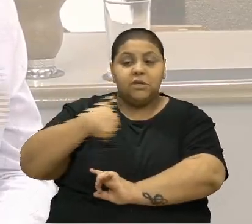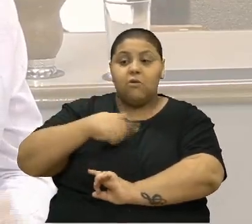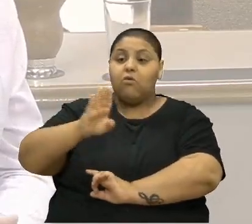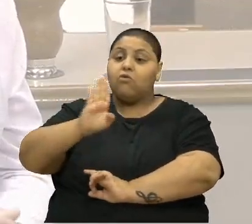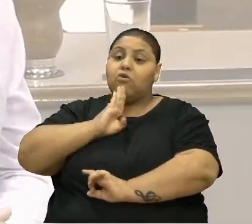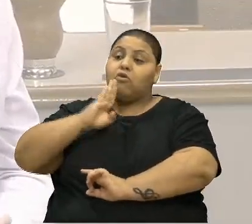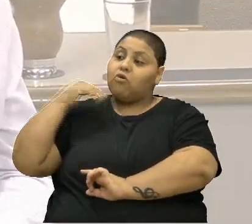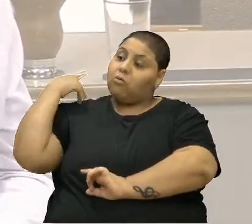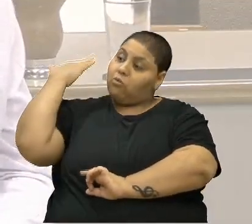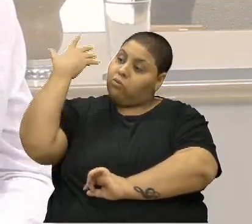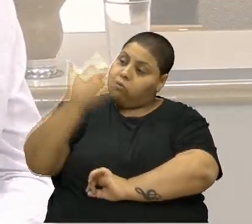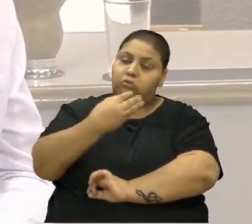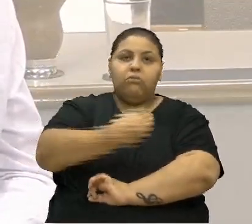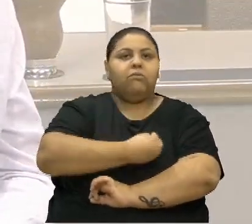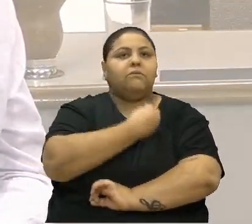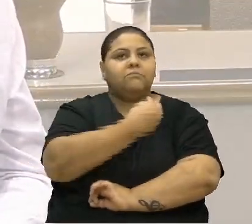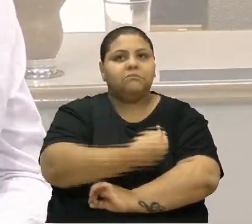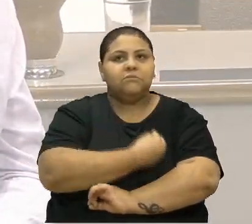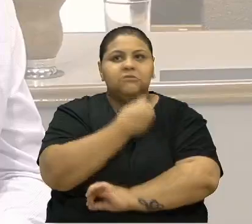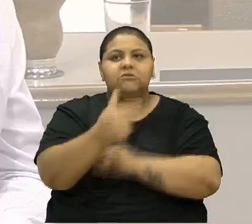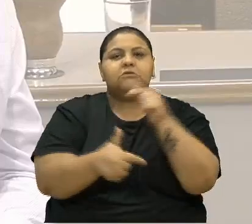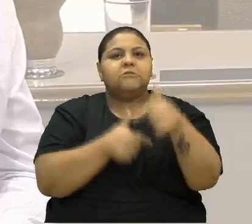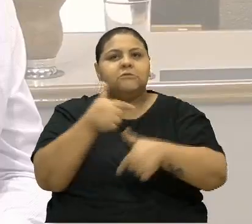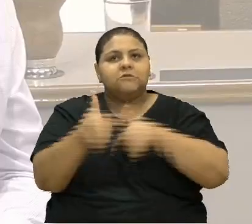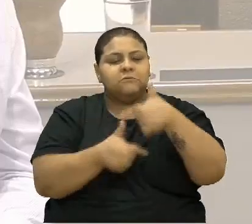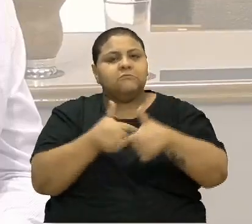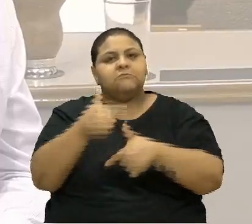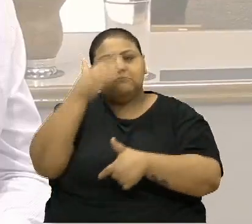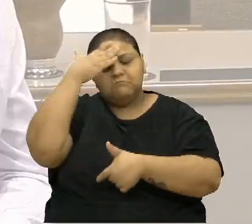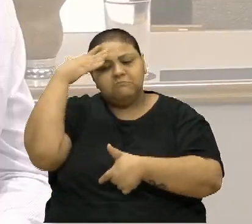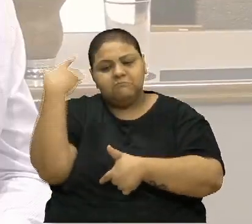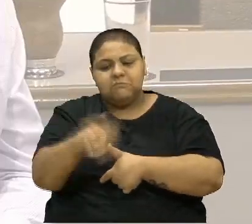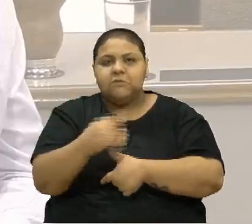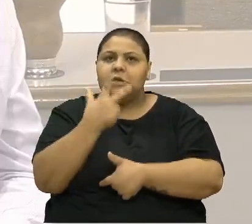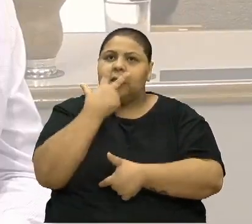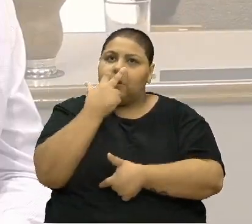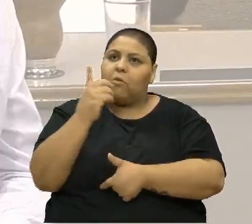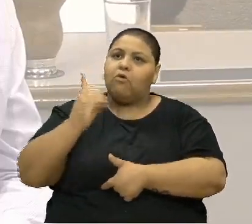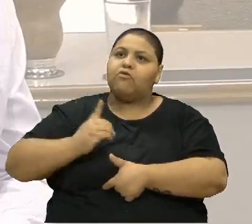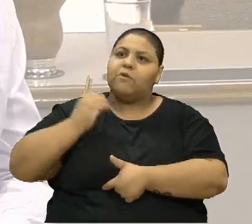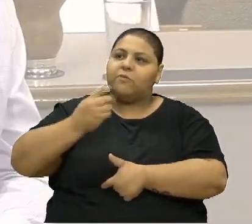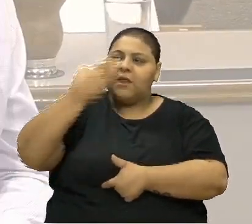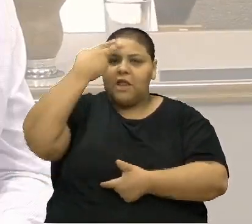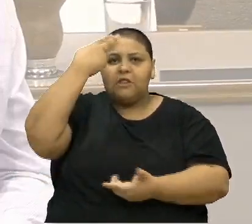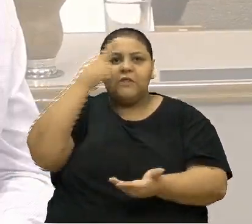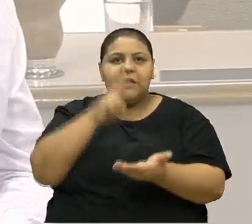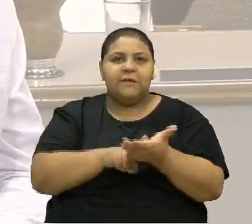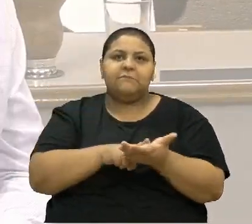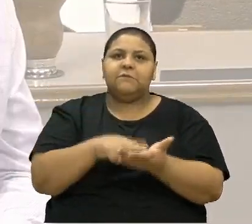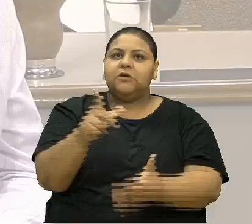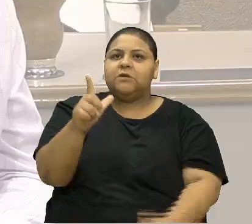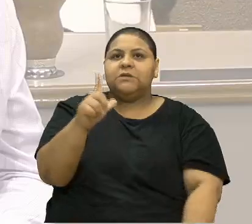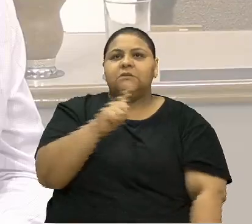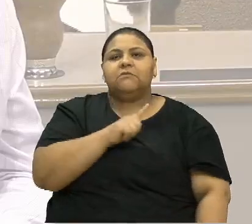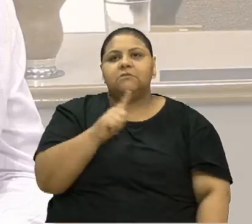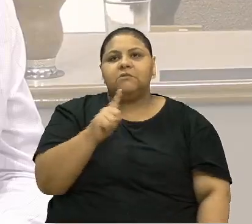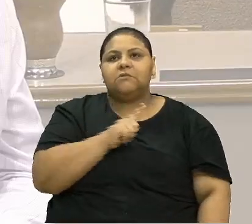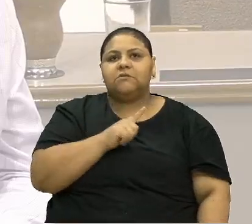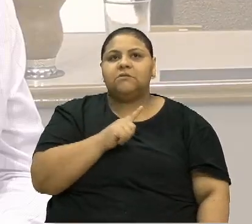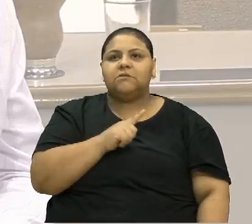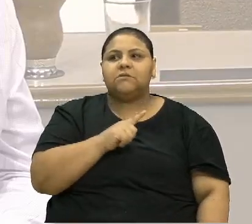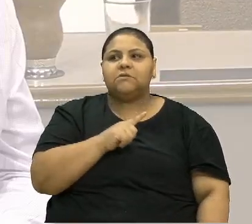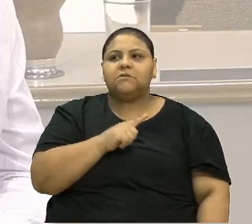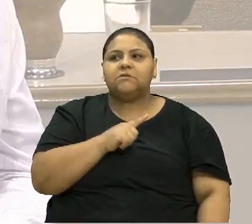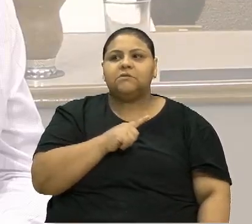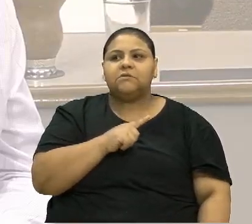ao longo da minha vida trabalharam e trabalham como o deputado Neri. Ele tem